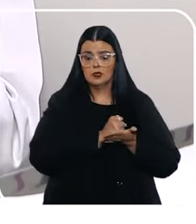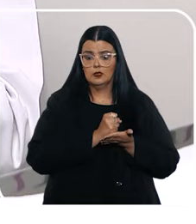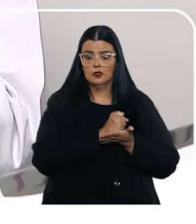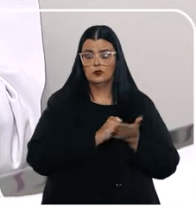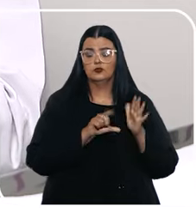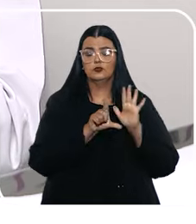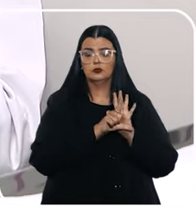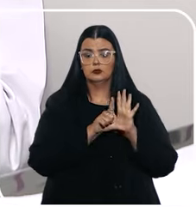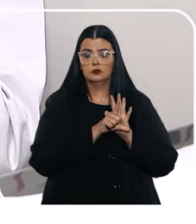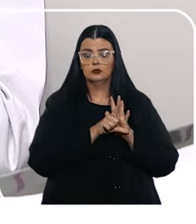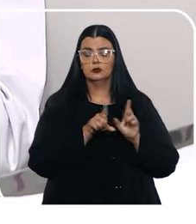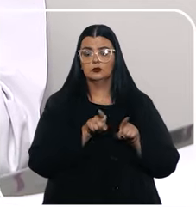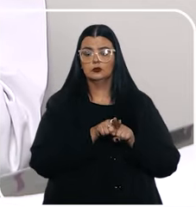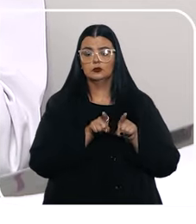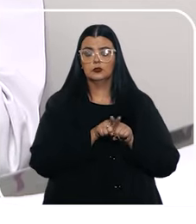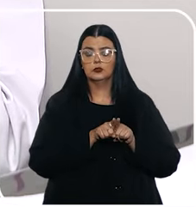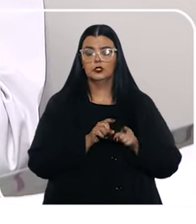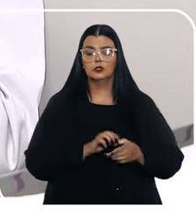legislações